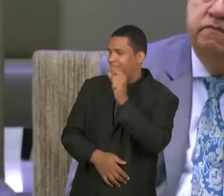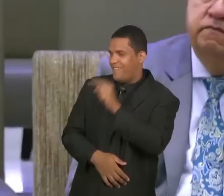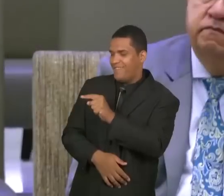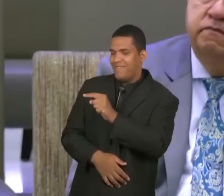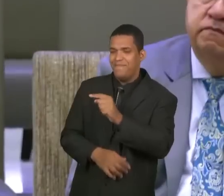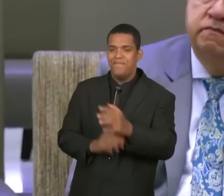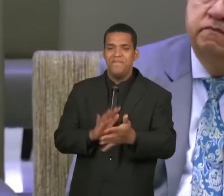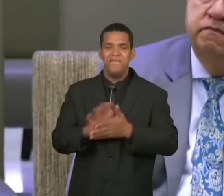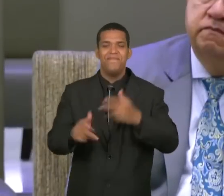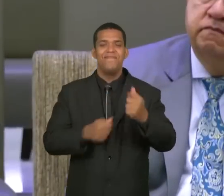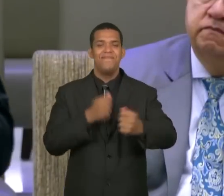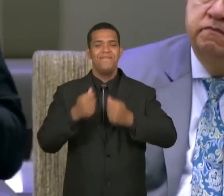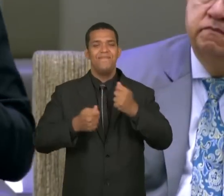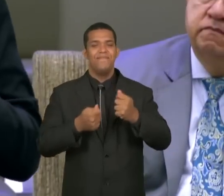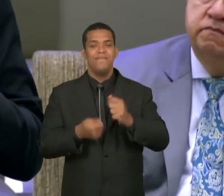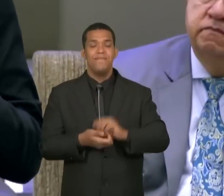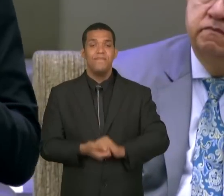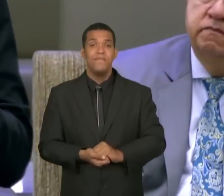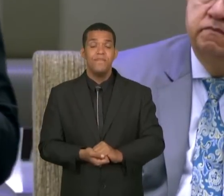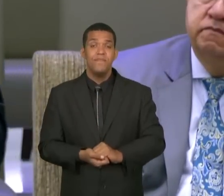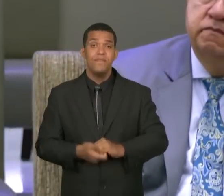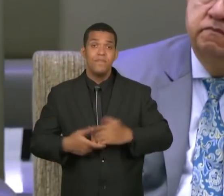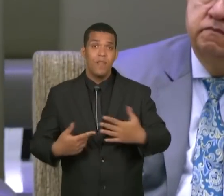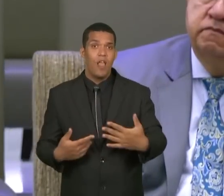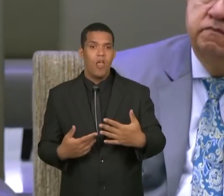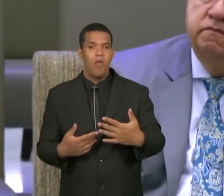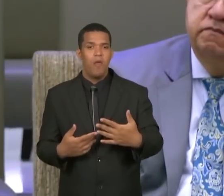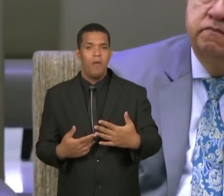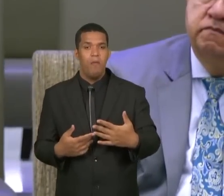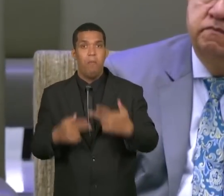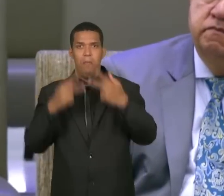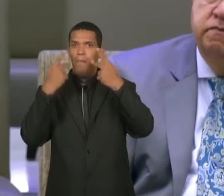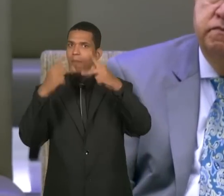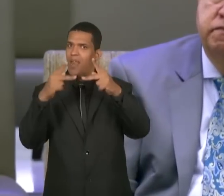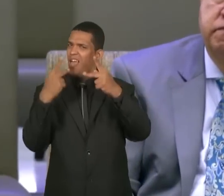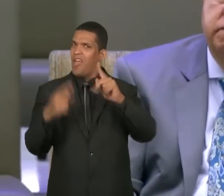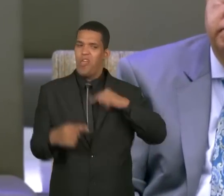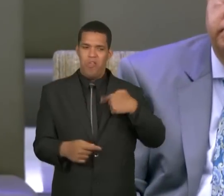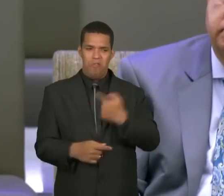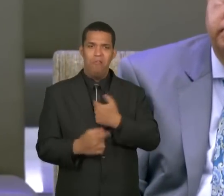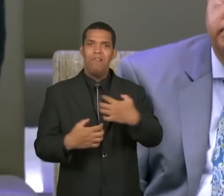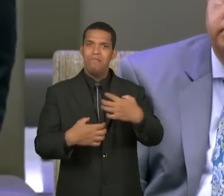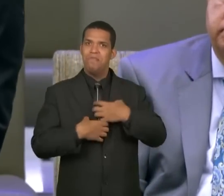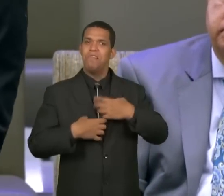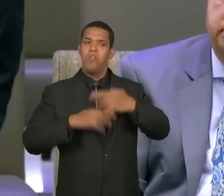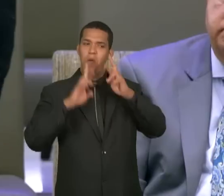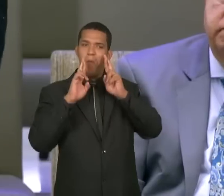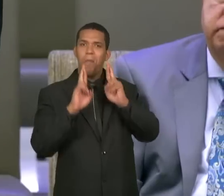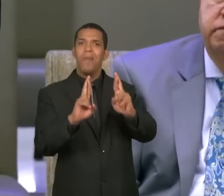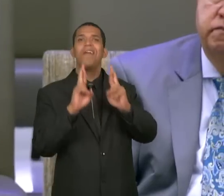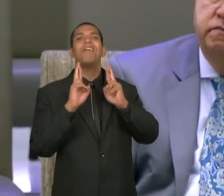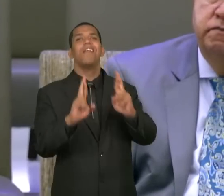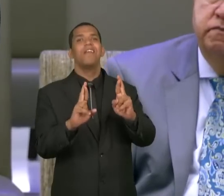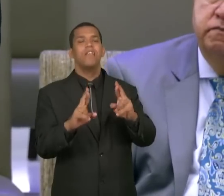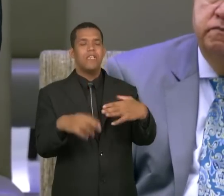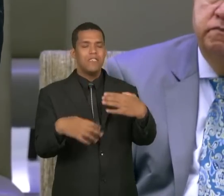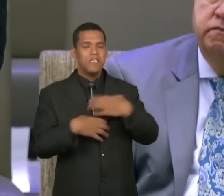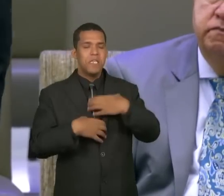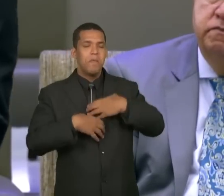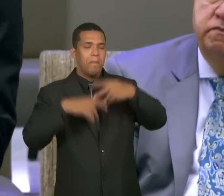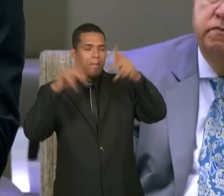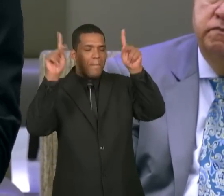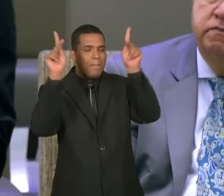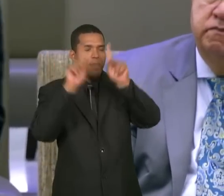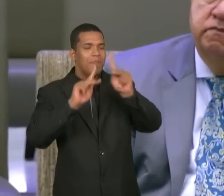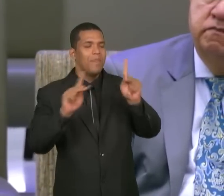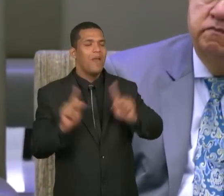Aleluia essa é uma mensagem que nos traz esperança que nos traz paz que